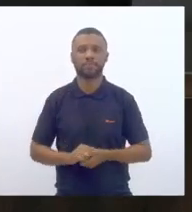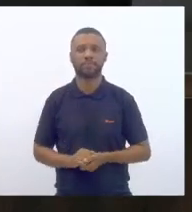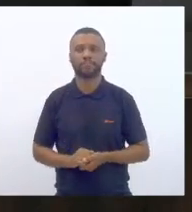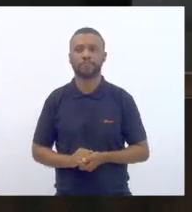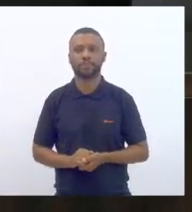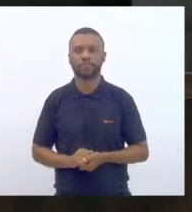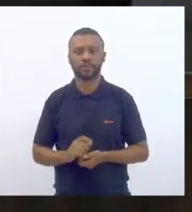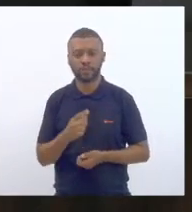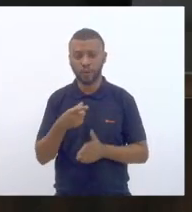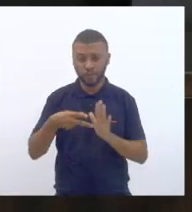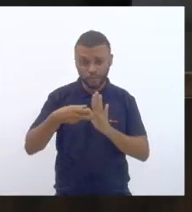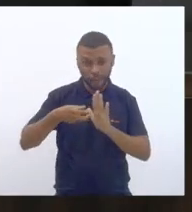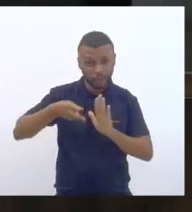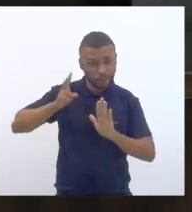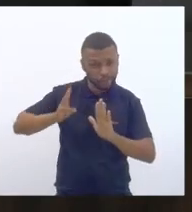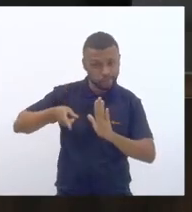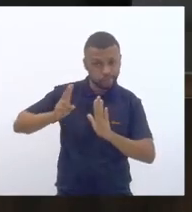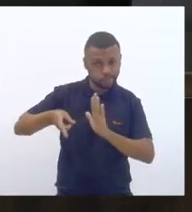Mantém